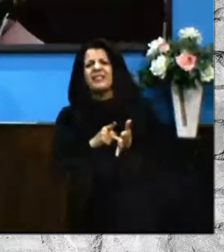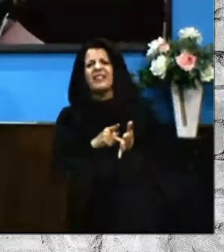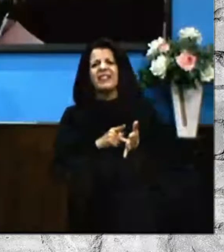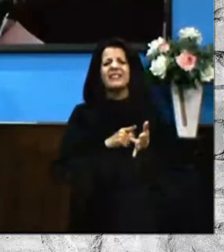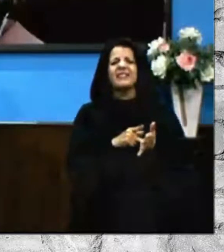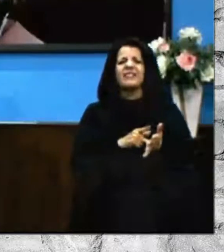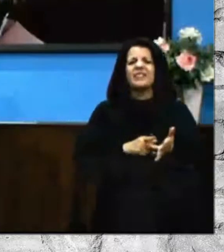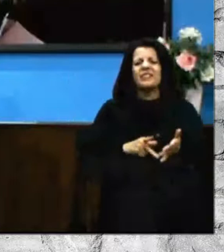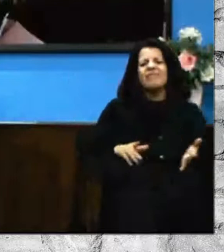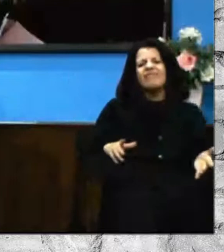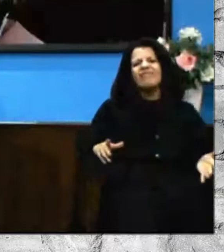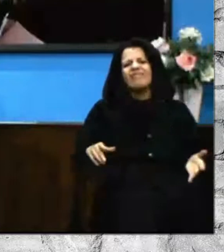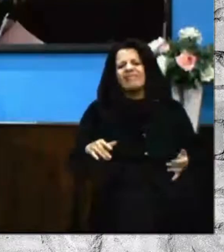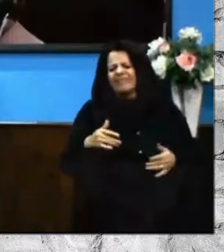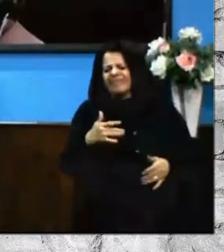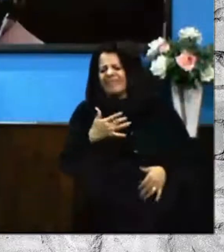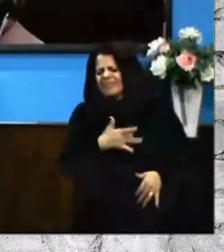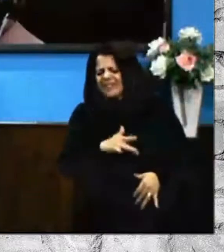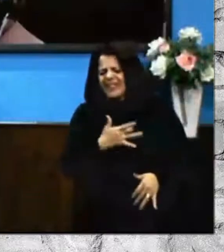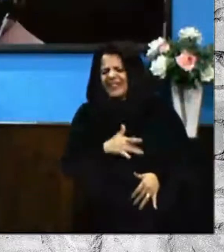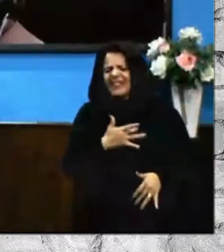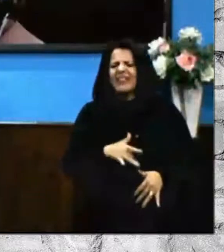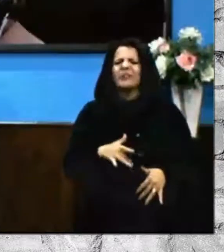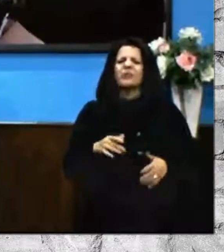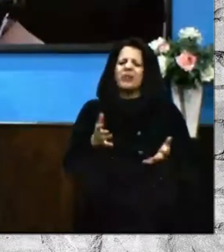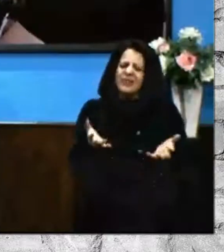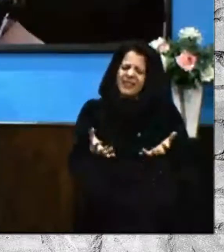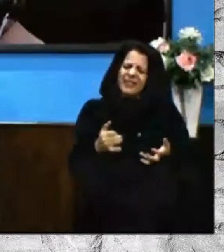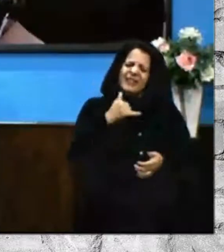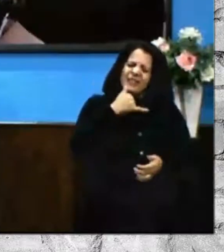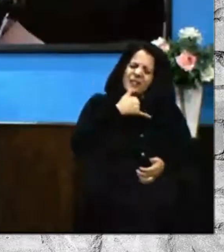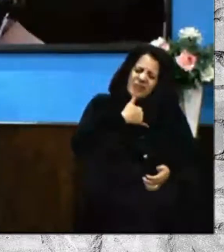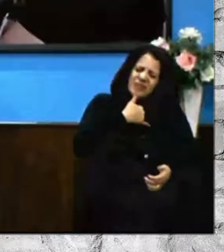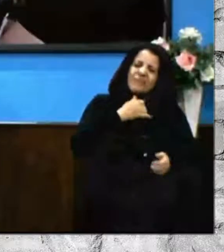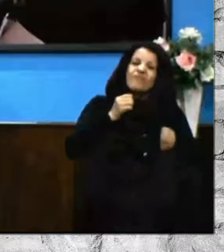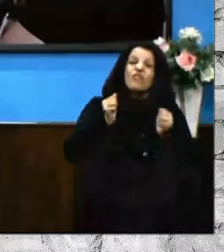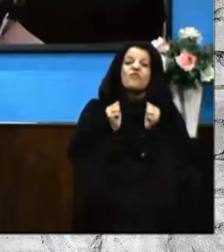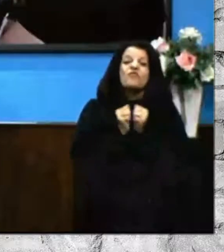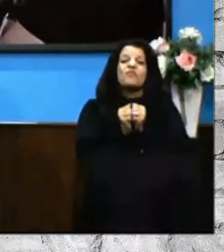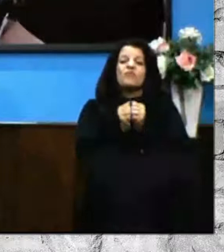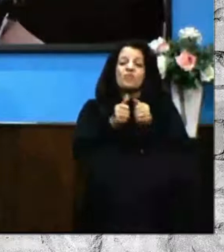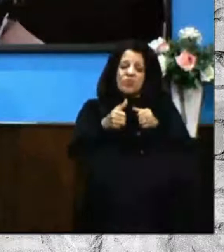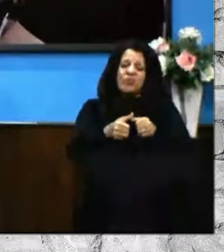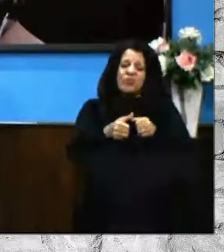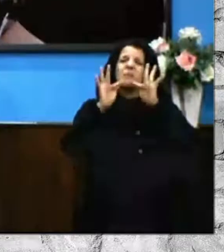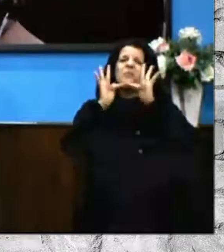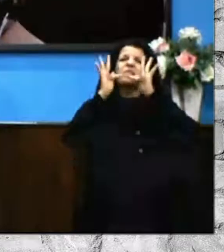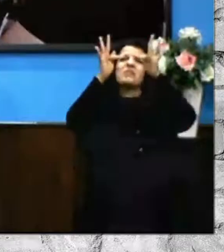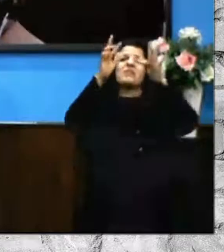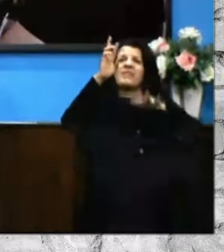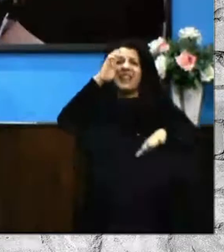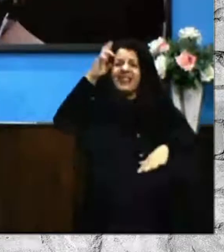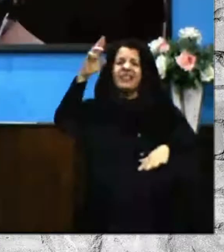forçados, não é? Através da dor. Vamos, meus irmãos, vamos, meus amigos, vamos permanecer fiéis ao Senhor, vamos amar o